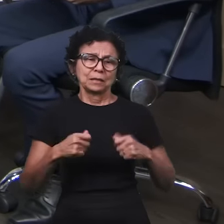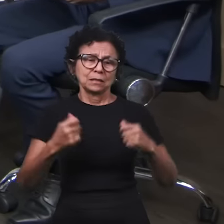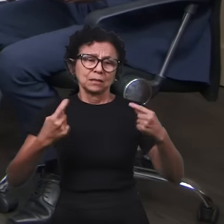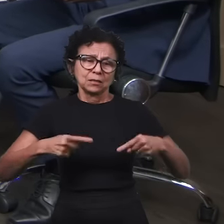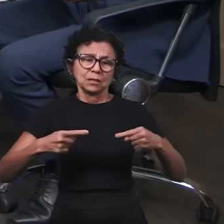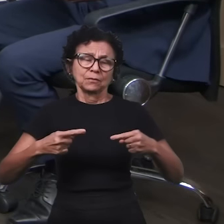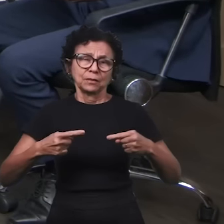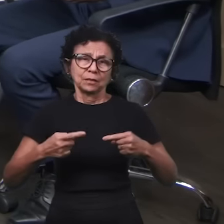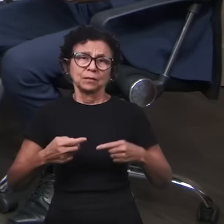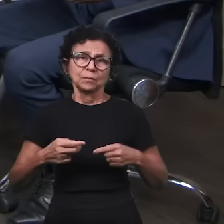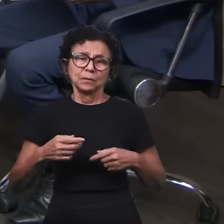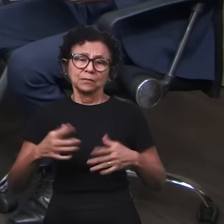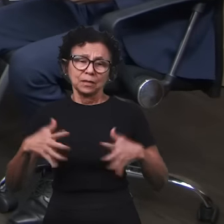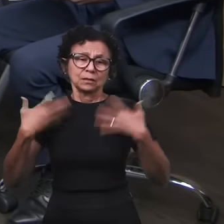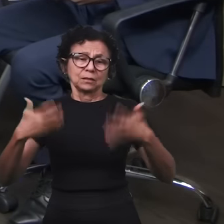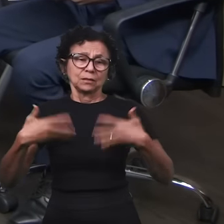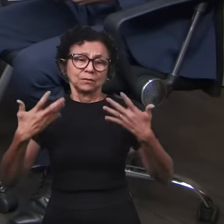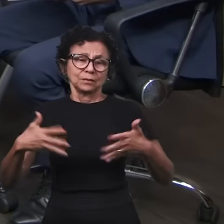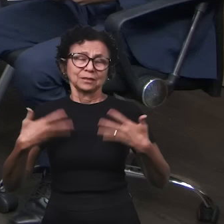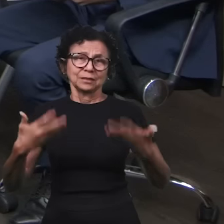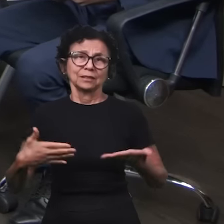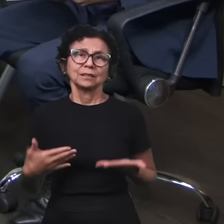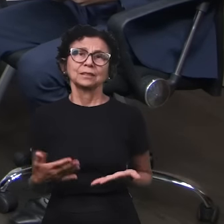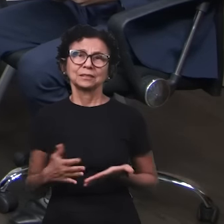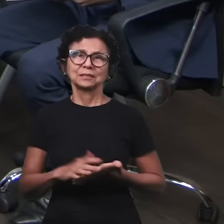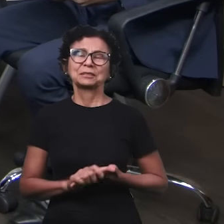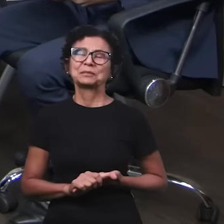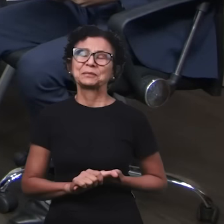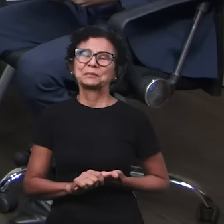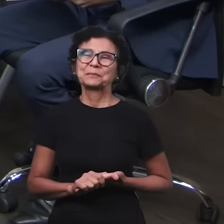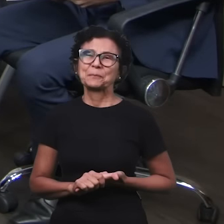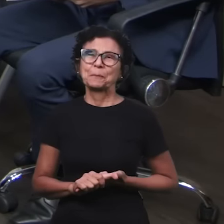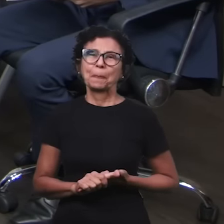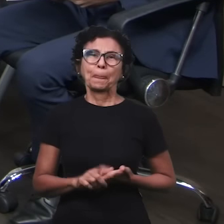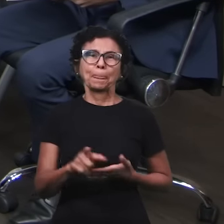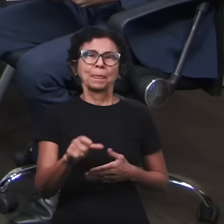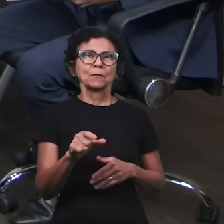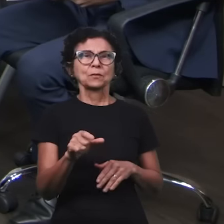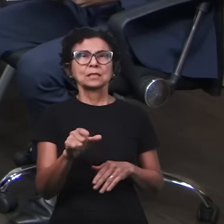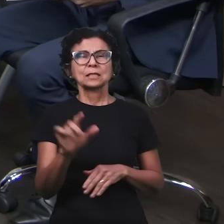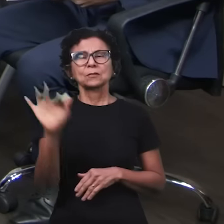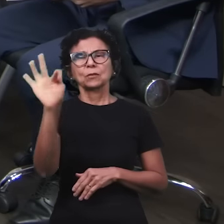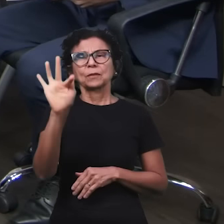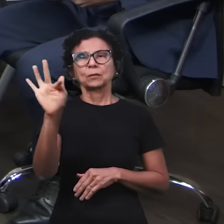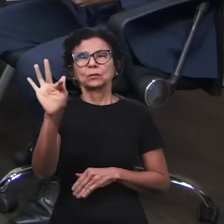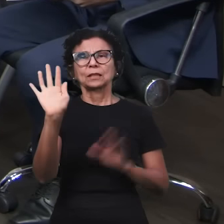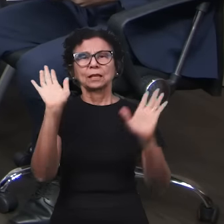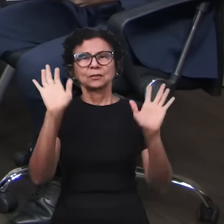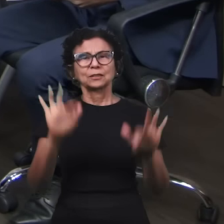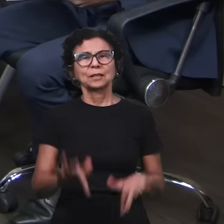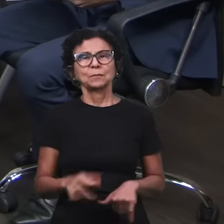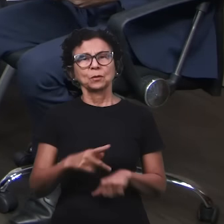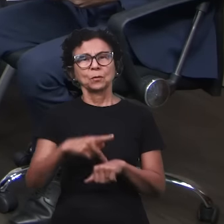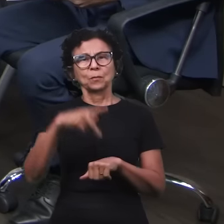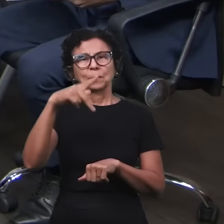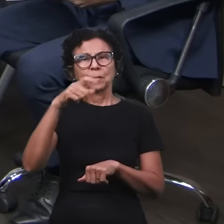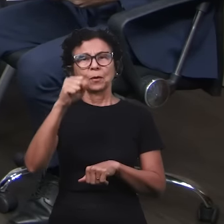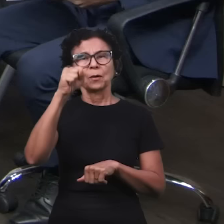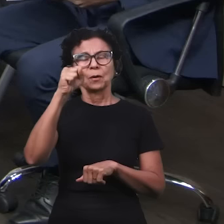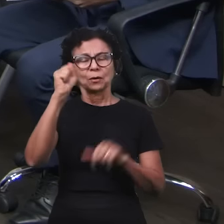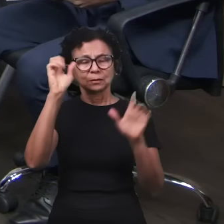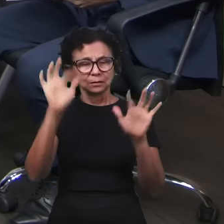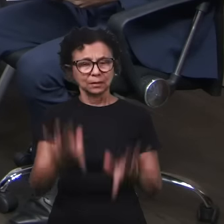O bom é o desafio. Já pensou, você vencer o desafio? Você terminar o seu curso superior, você terminar uma pós-graduação, isso é tudo